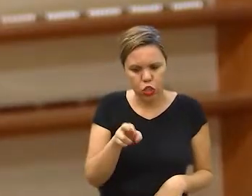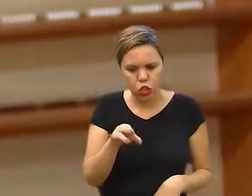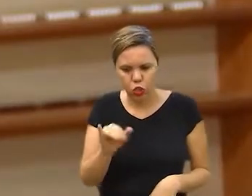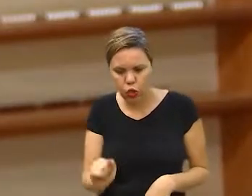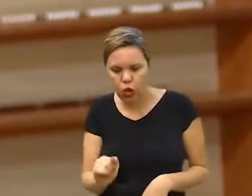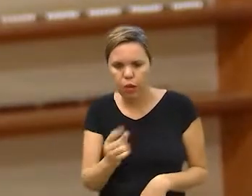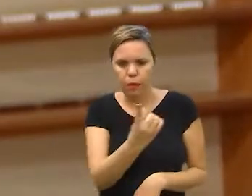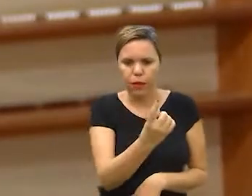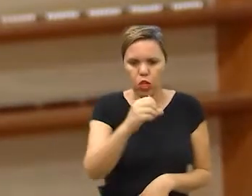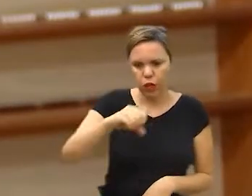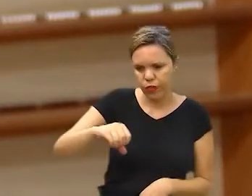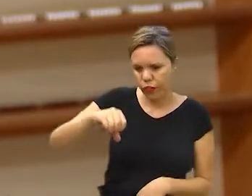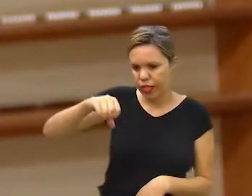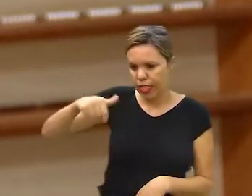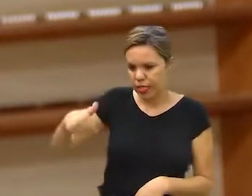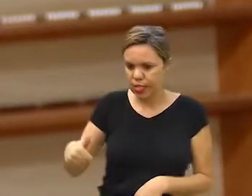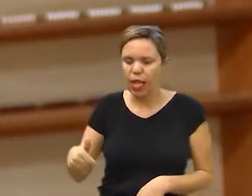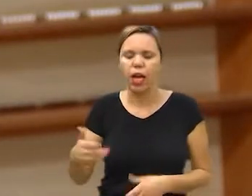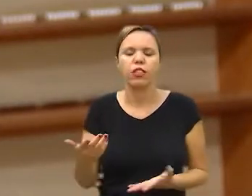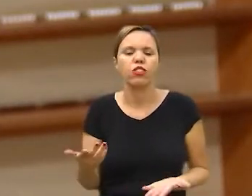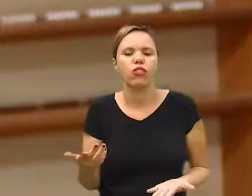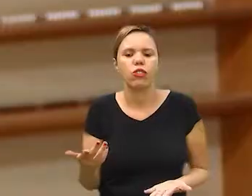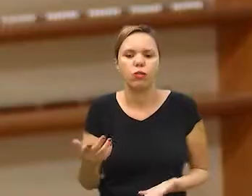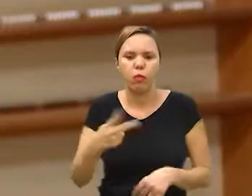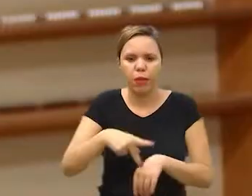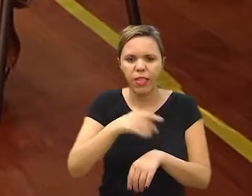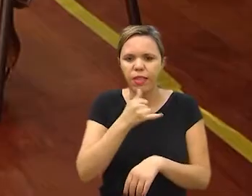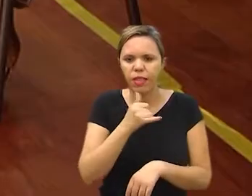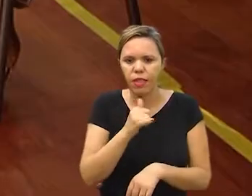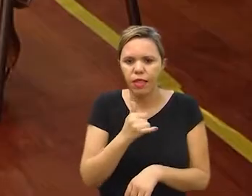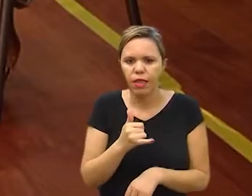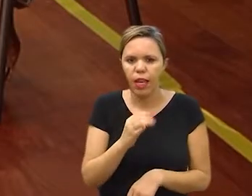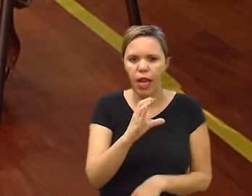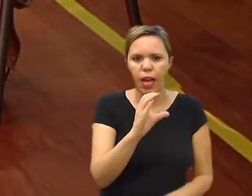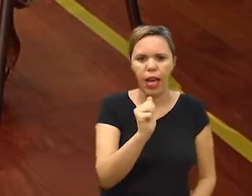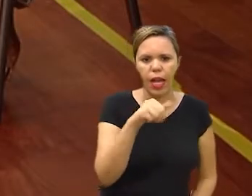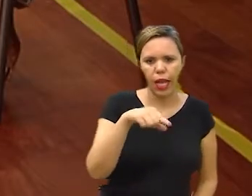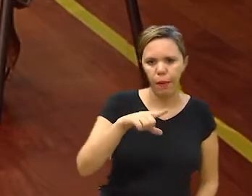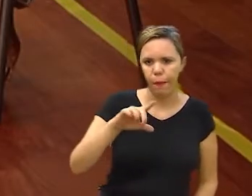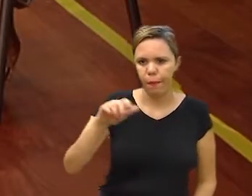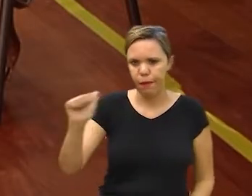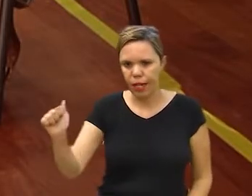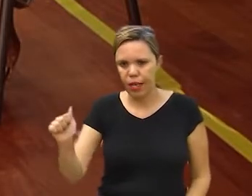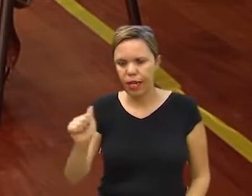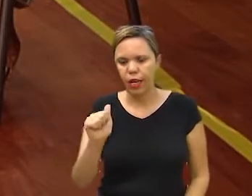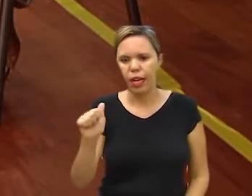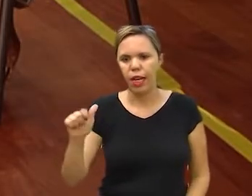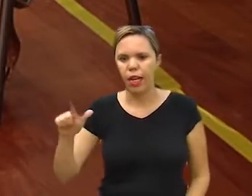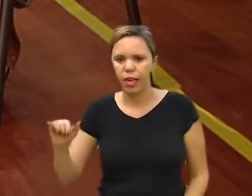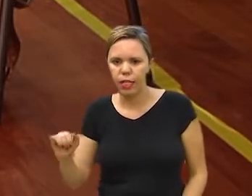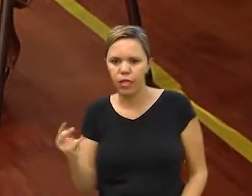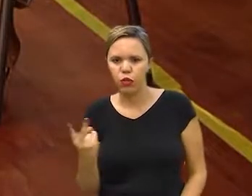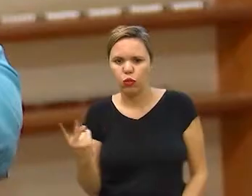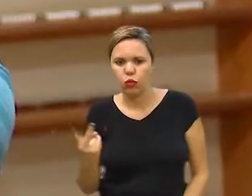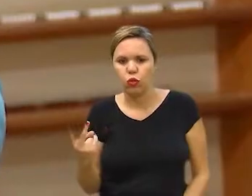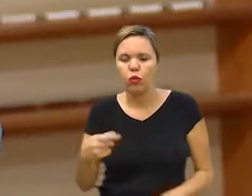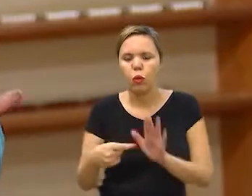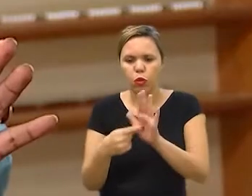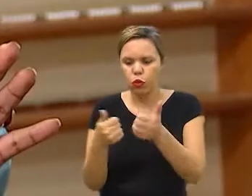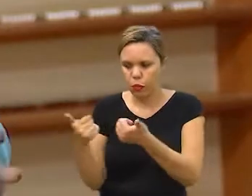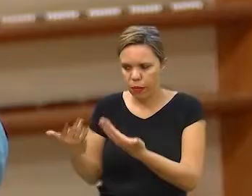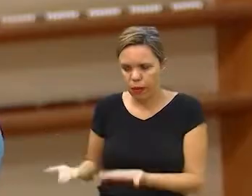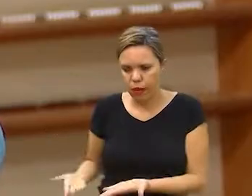em 1907 na Itália. Aqui comigo estão a Camila e a Nick, tudo bem? Tudo bem. A gente mostrou um pouco